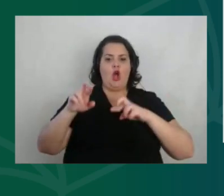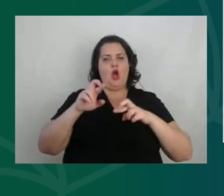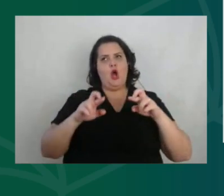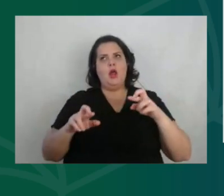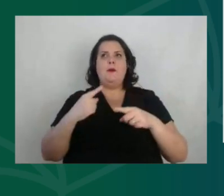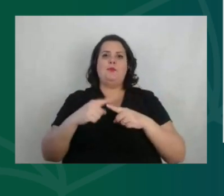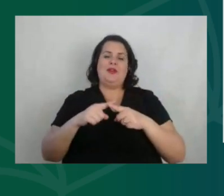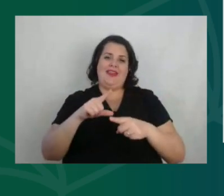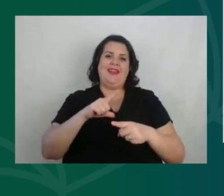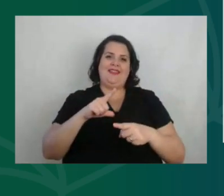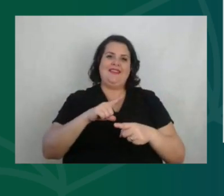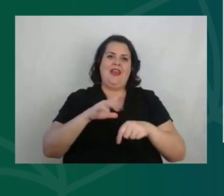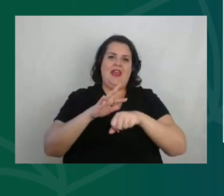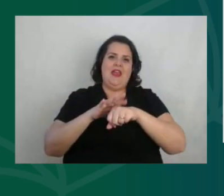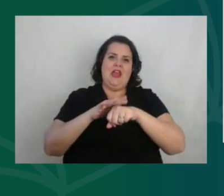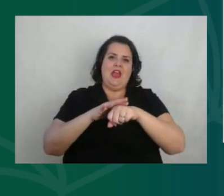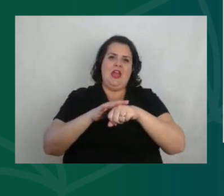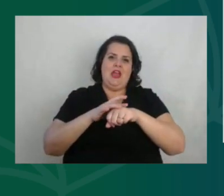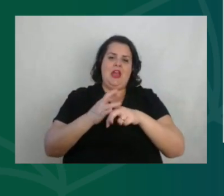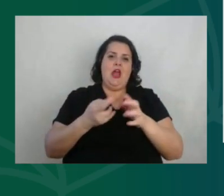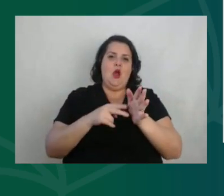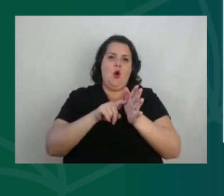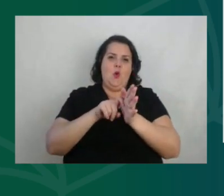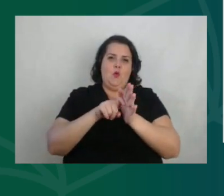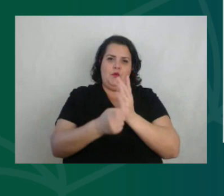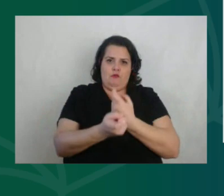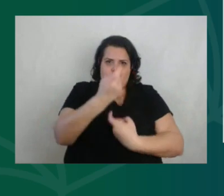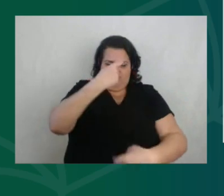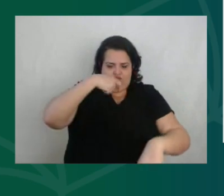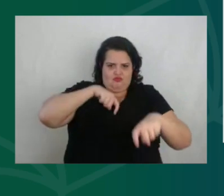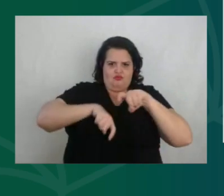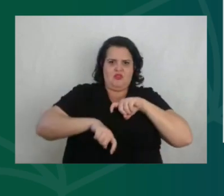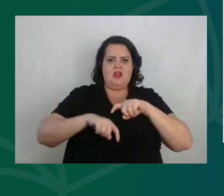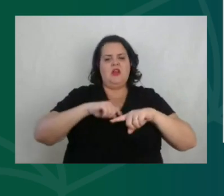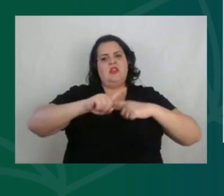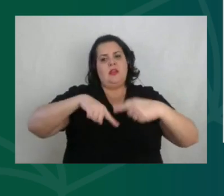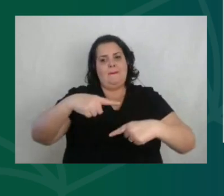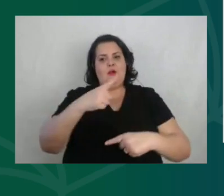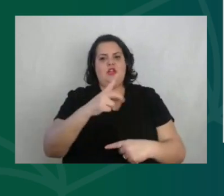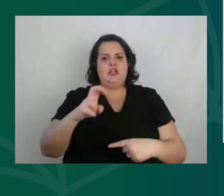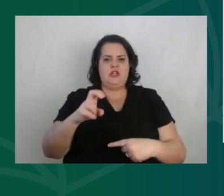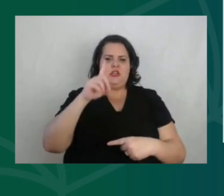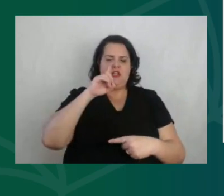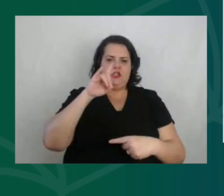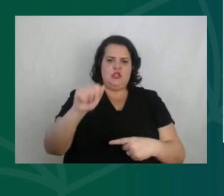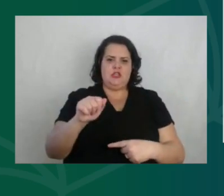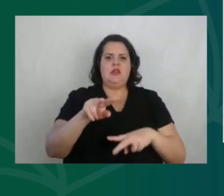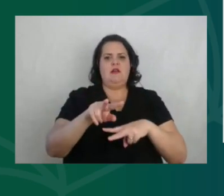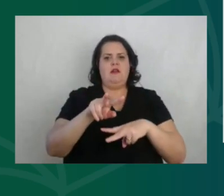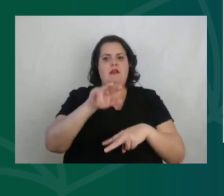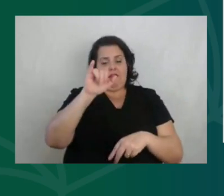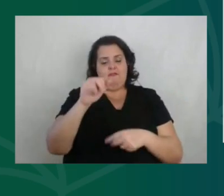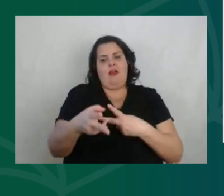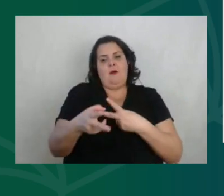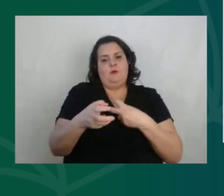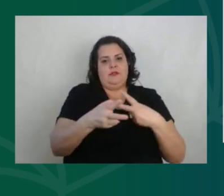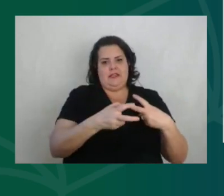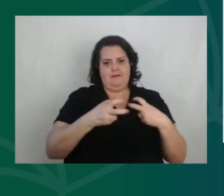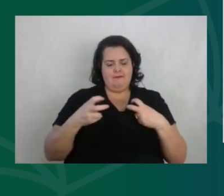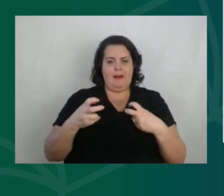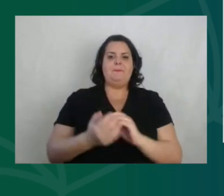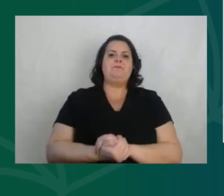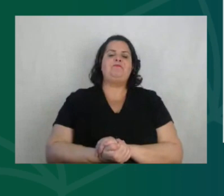14 dias, então você vai ver esse impacto após 15 dias, né? Então é isso que é muito importante a gente avaliar.